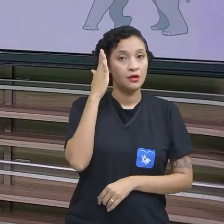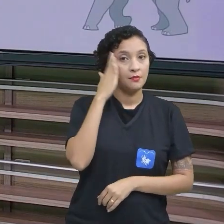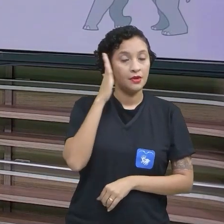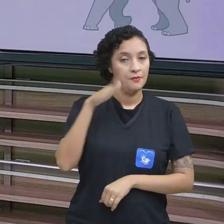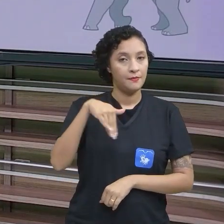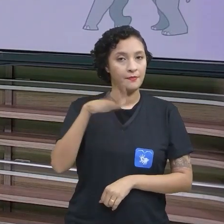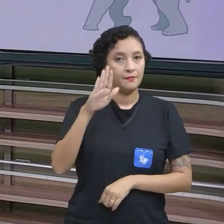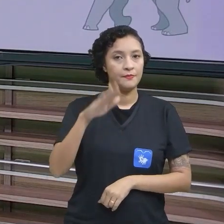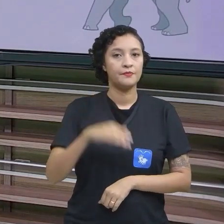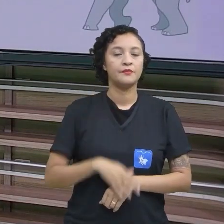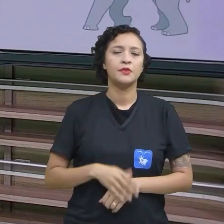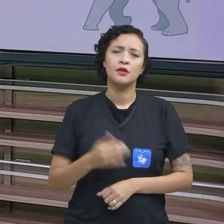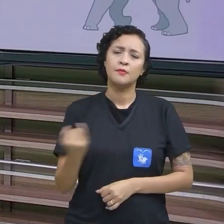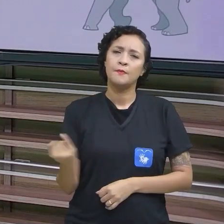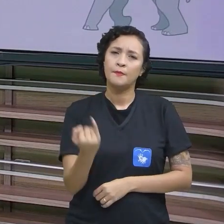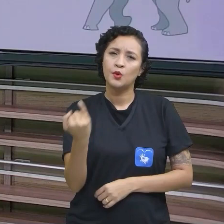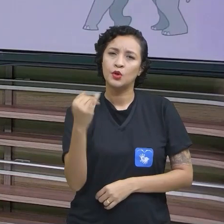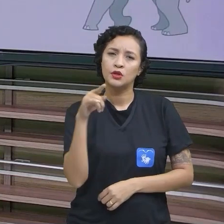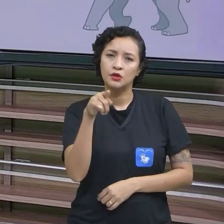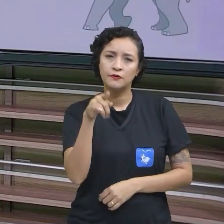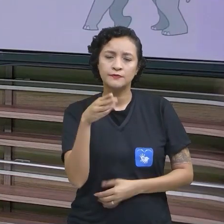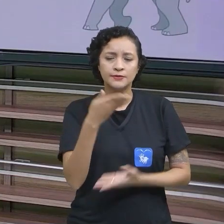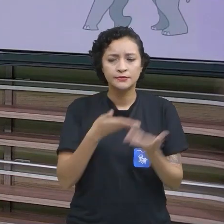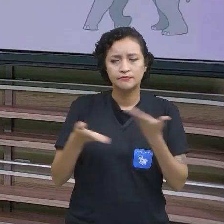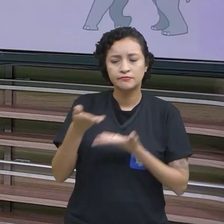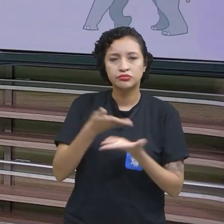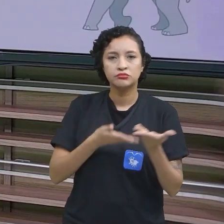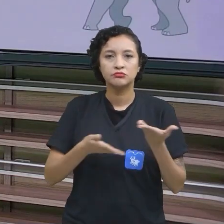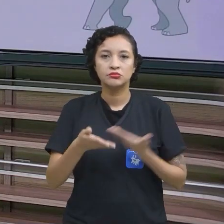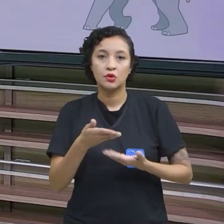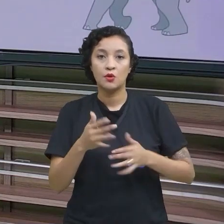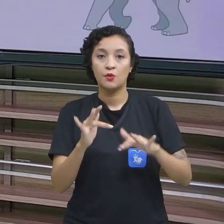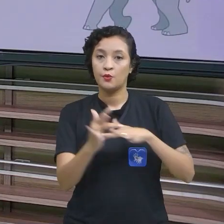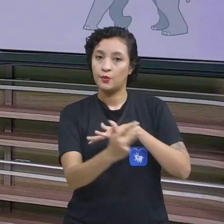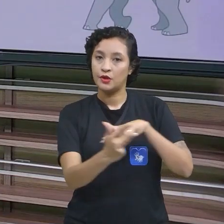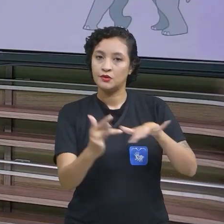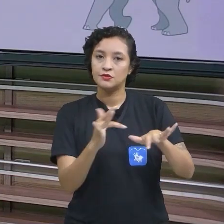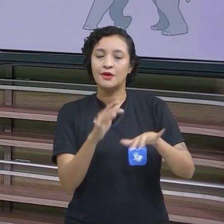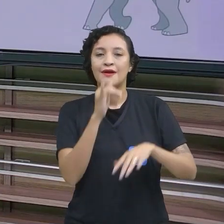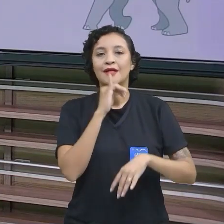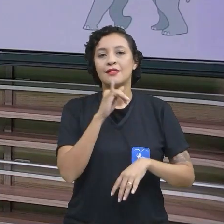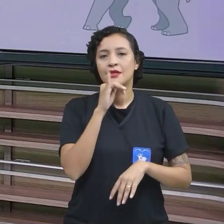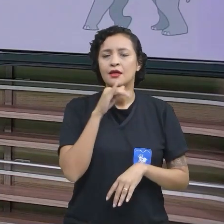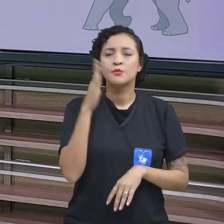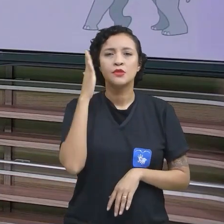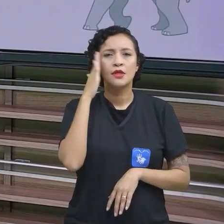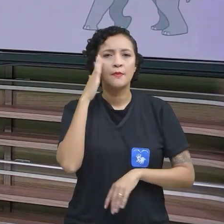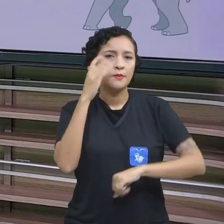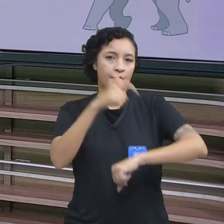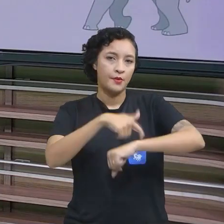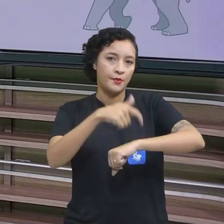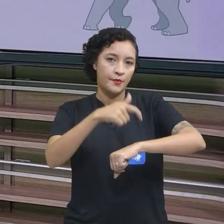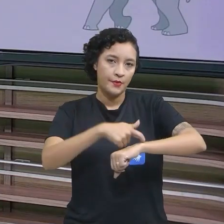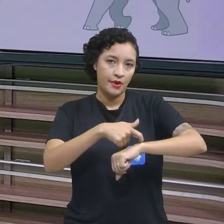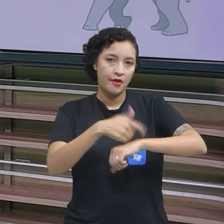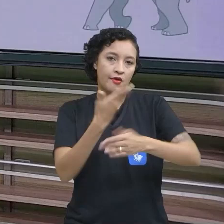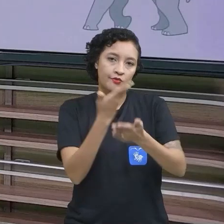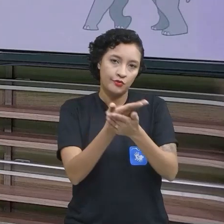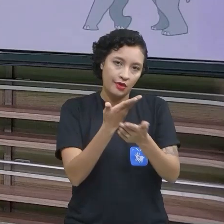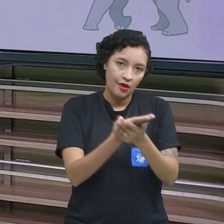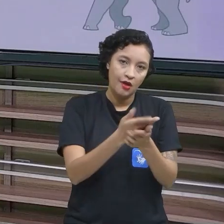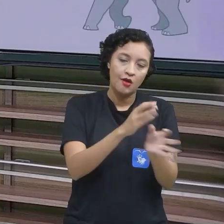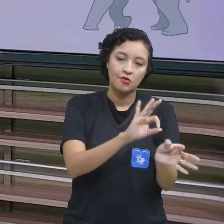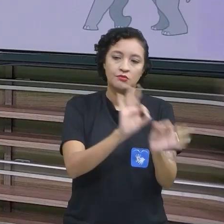você se intere, né? Interaja com as redes sociais. Por exemplo, você pode saber os horários, o horário que a aula vai passar, e você